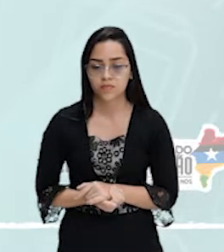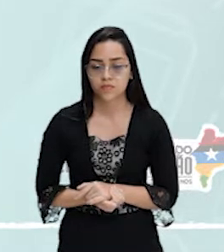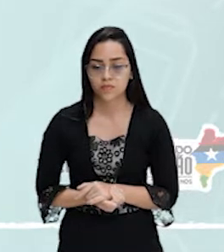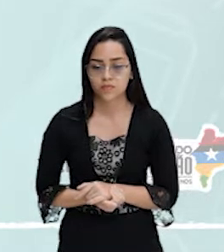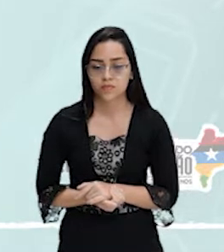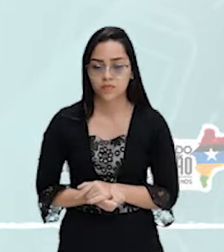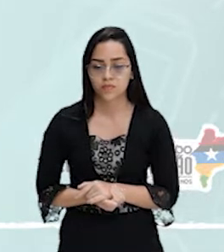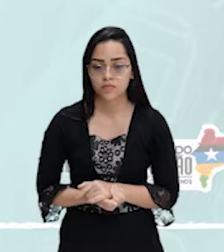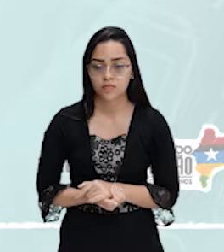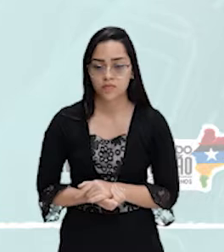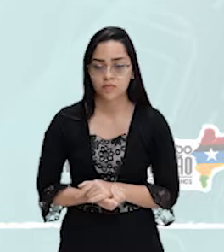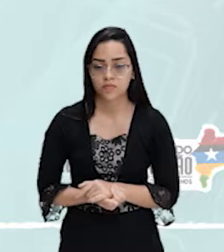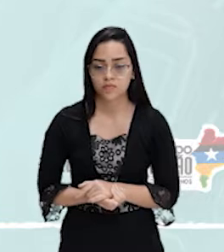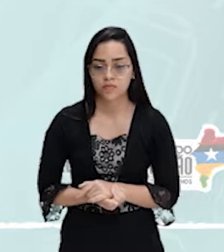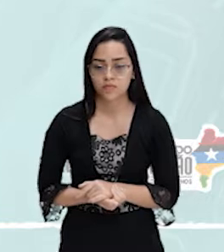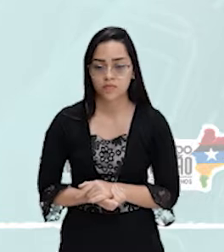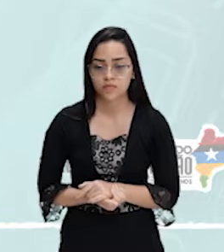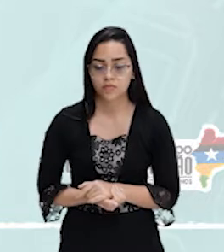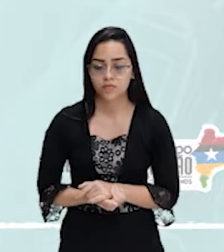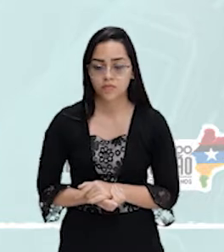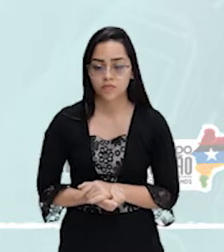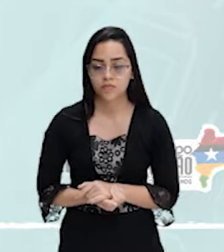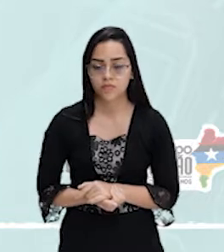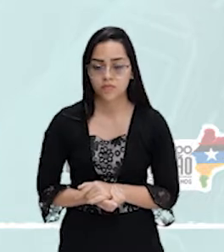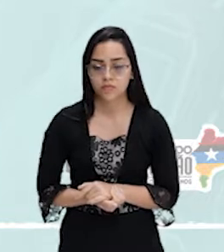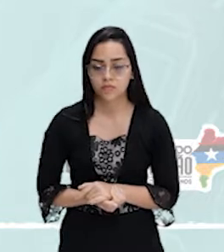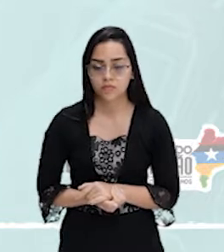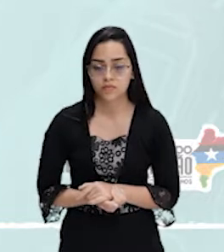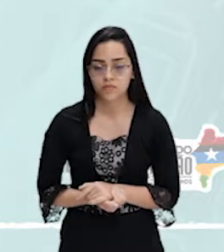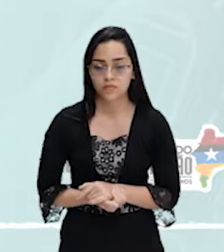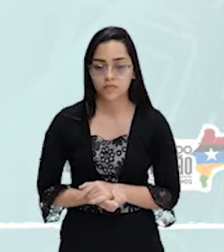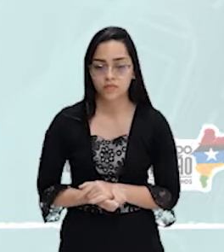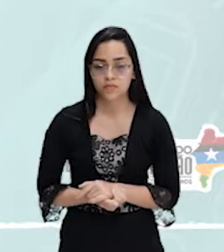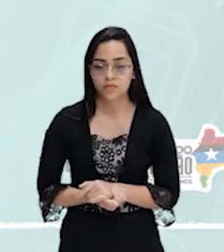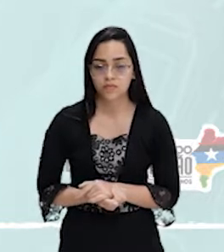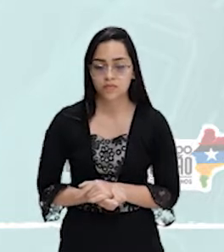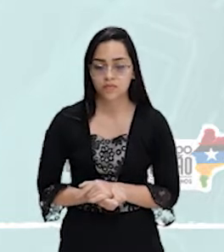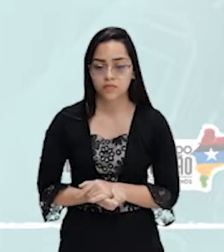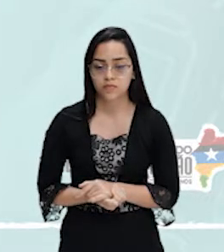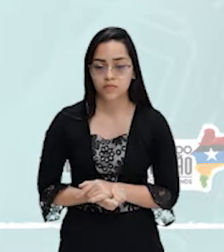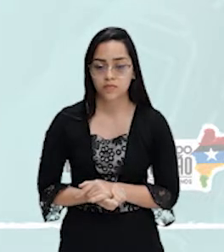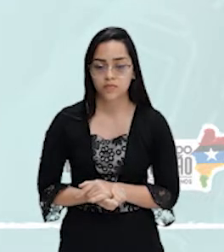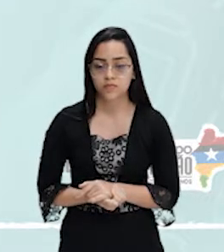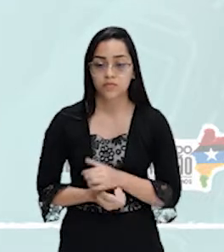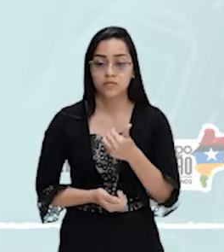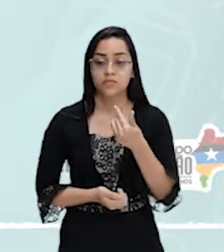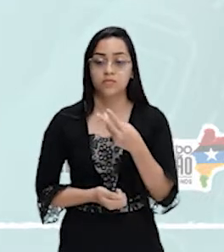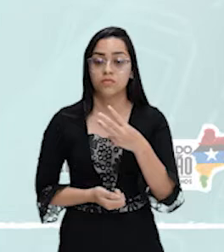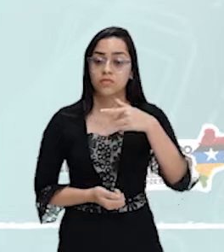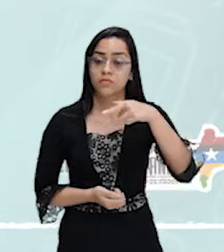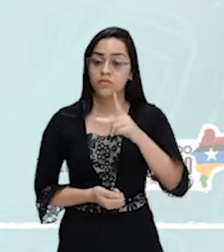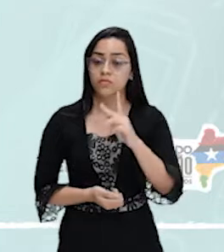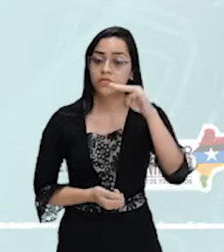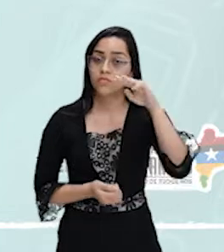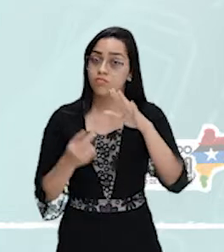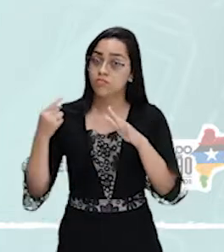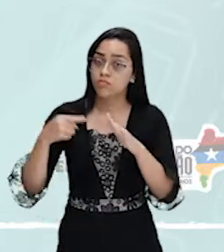2.500 quilômetros de diâmetro e 13 quilômetros de profundidade. Olha só, 13 quilômetros de